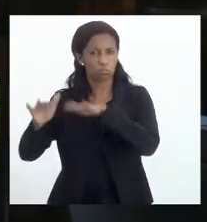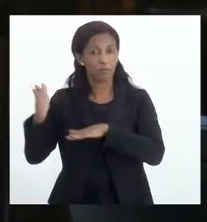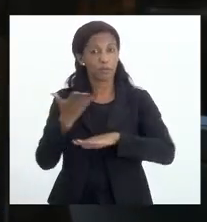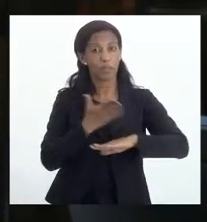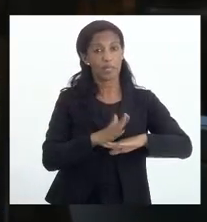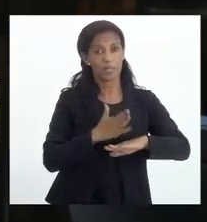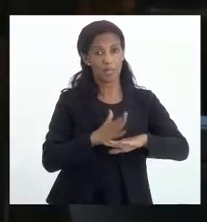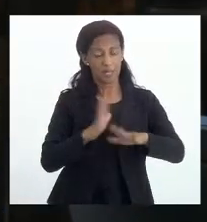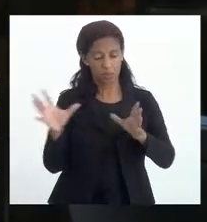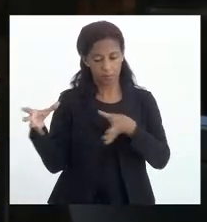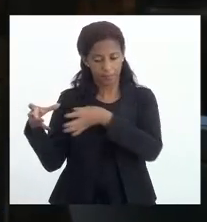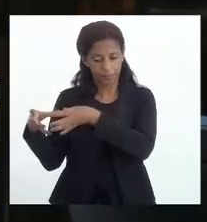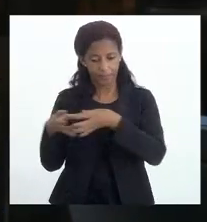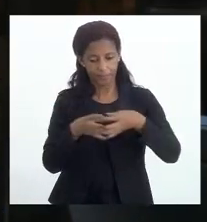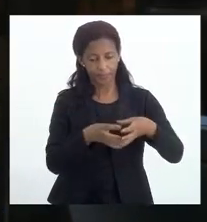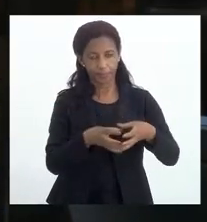exercício.